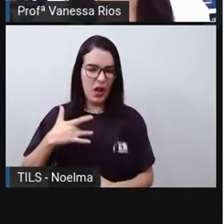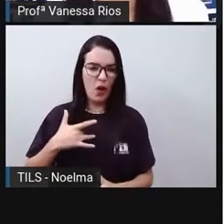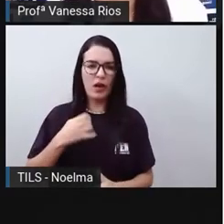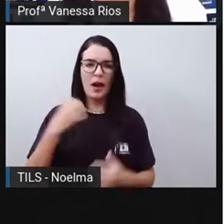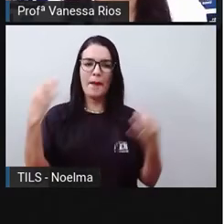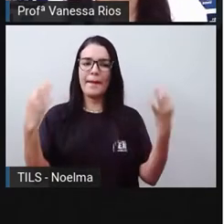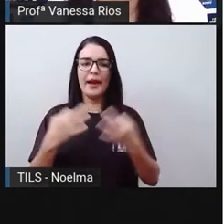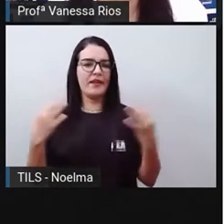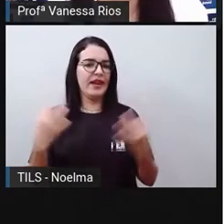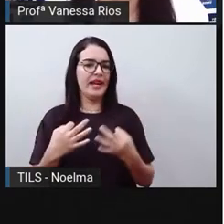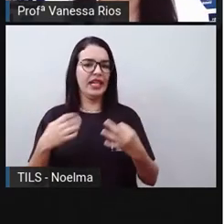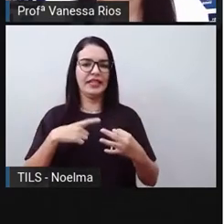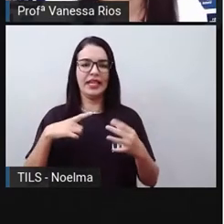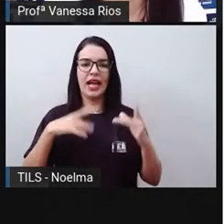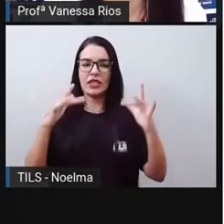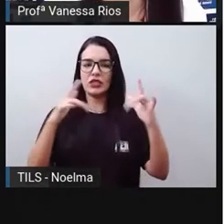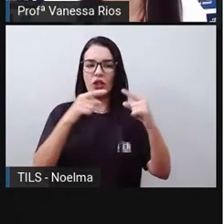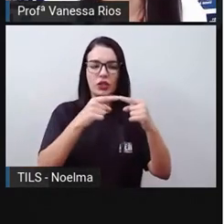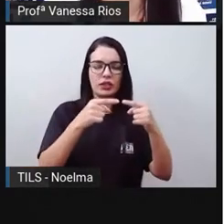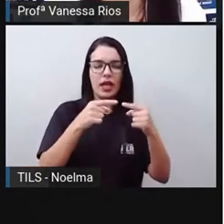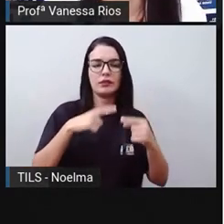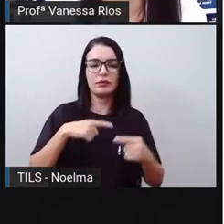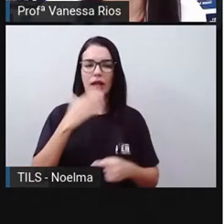com a nossa alimentação.